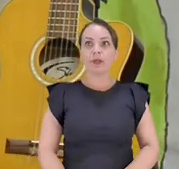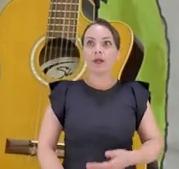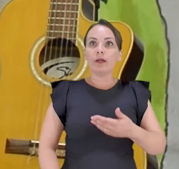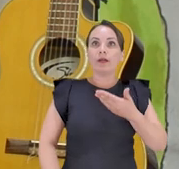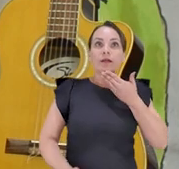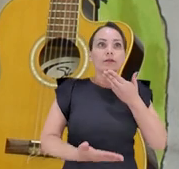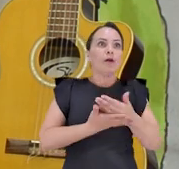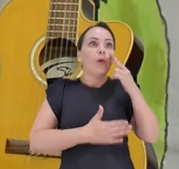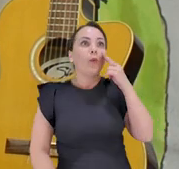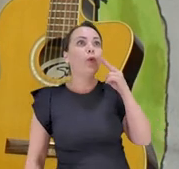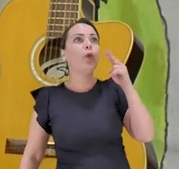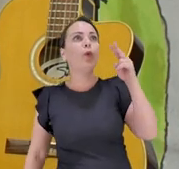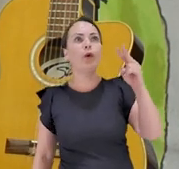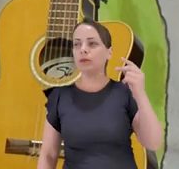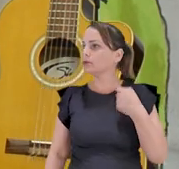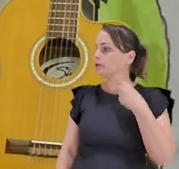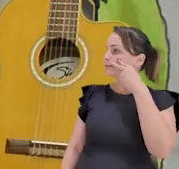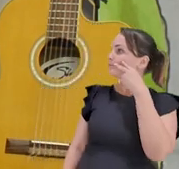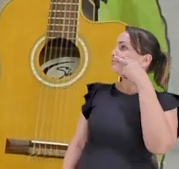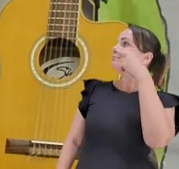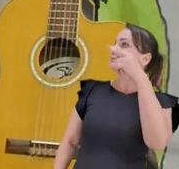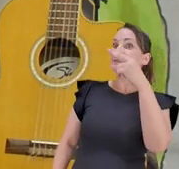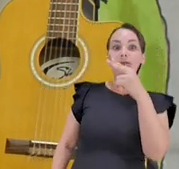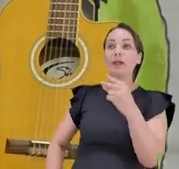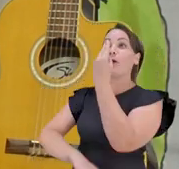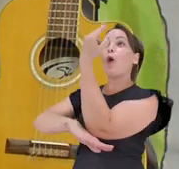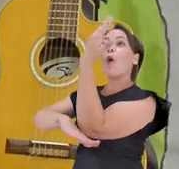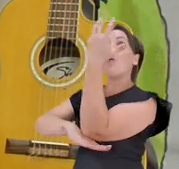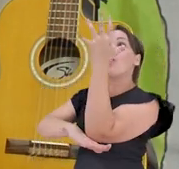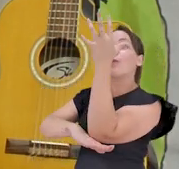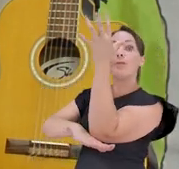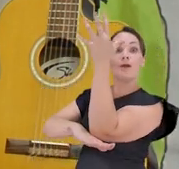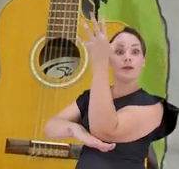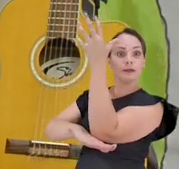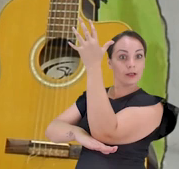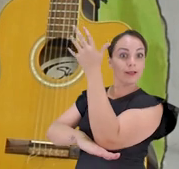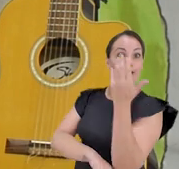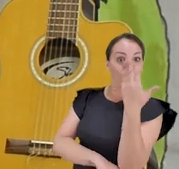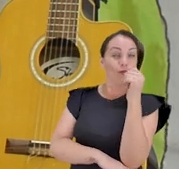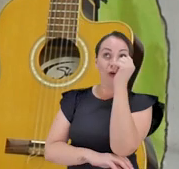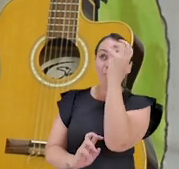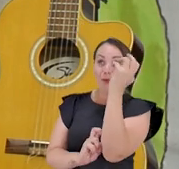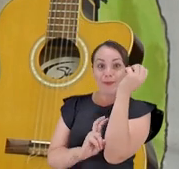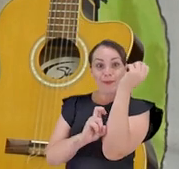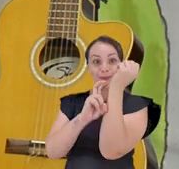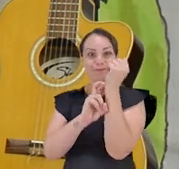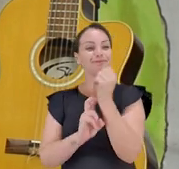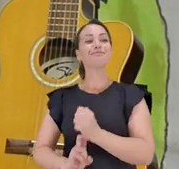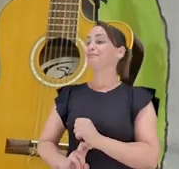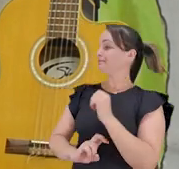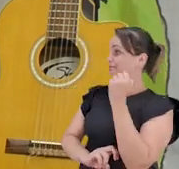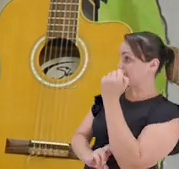Xiii, olha lá. Xiii, olha lá. Uma árvore. Uma árvore. Vamos subir? Vamos subir? Então,